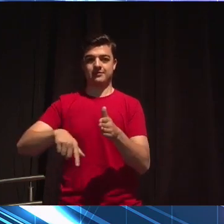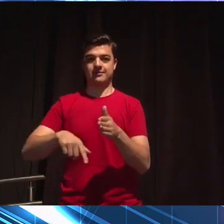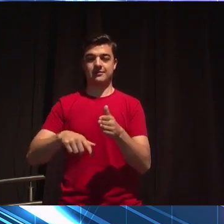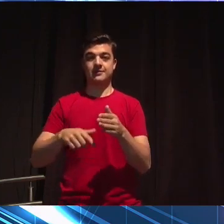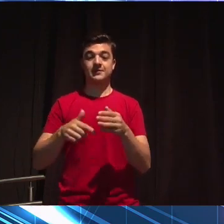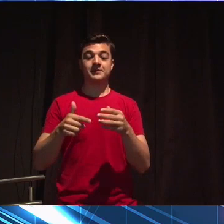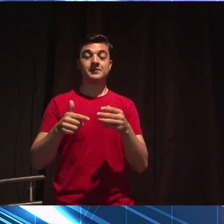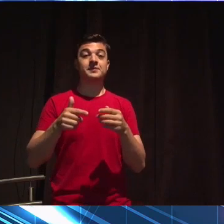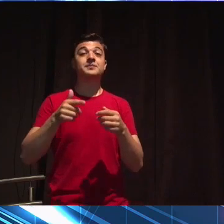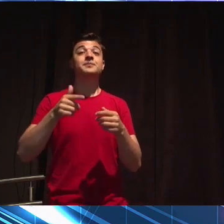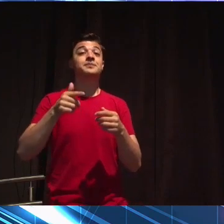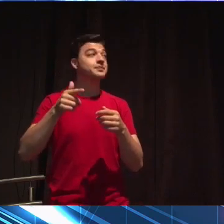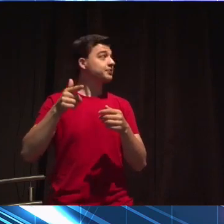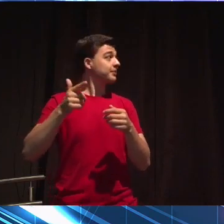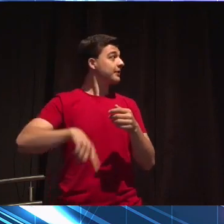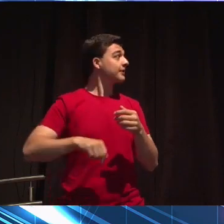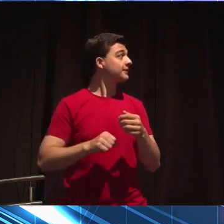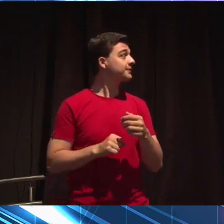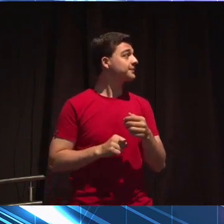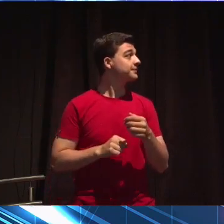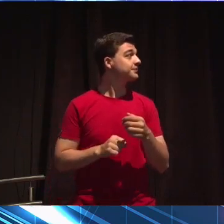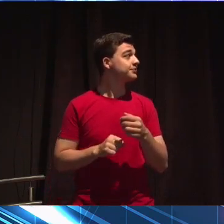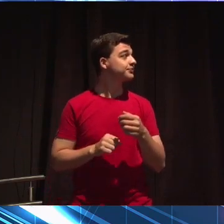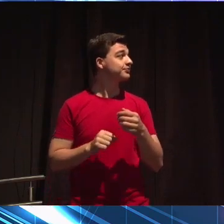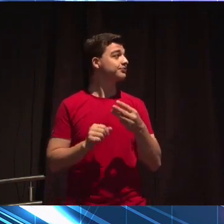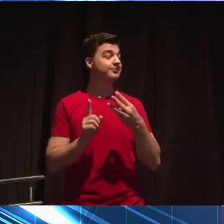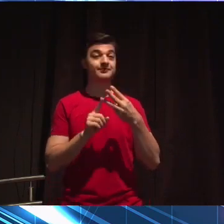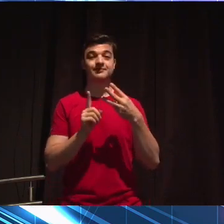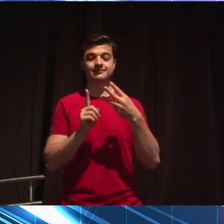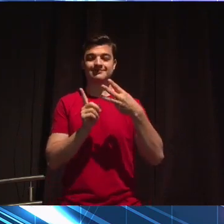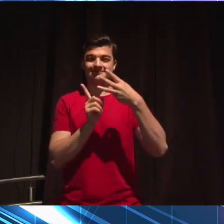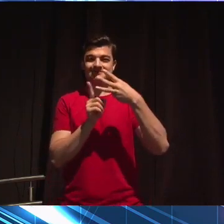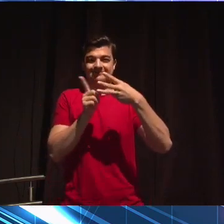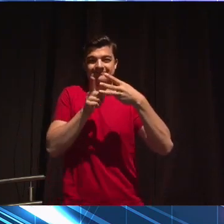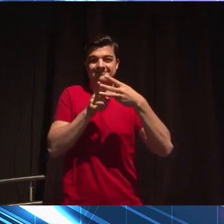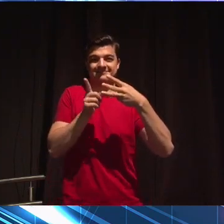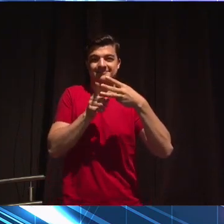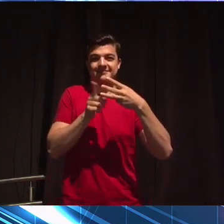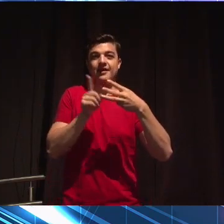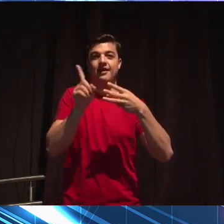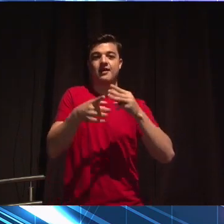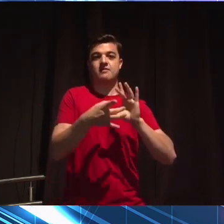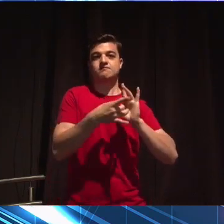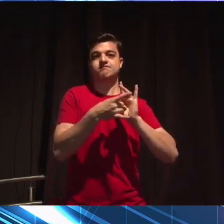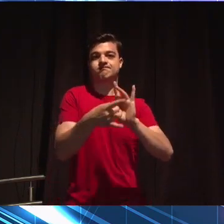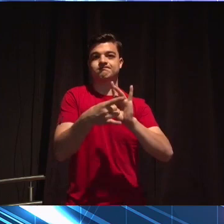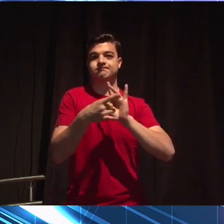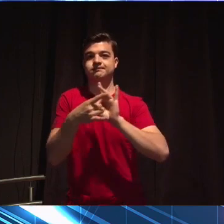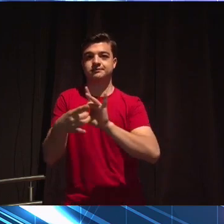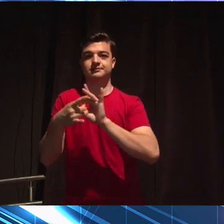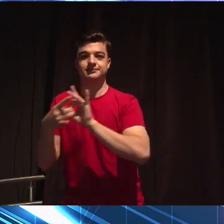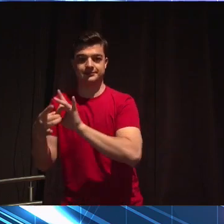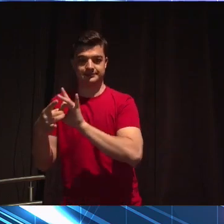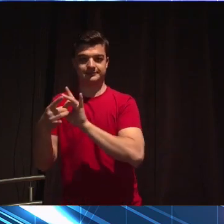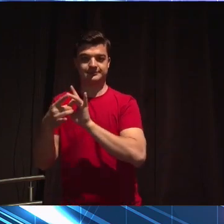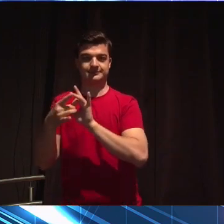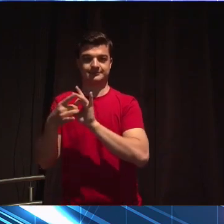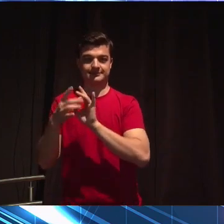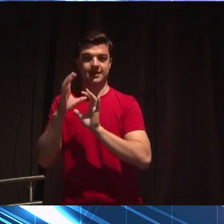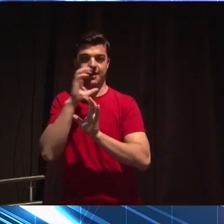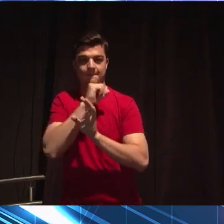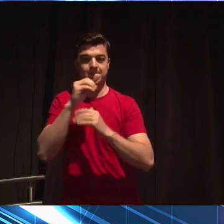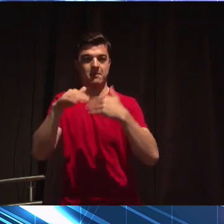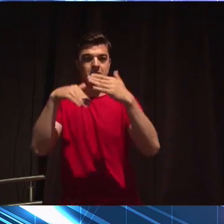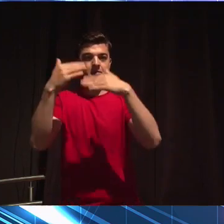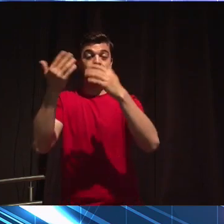conectados. Para quando o TDC começou, ainda se entrava na internet. Não era tão comum, porque você não esperava